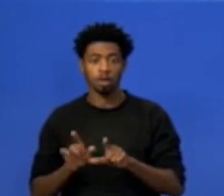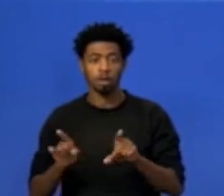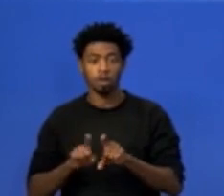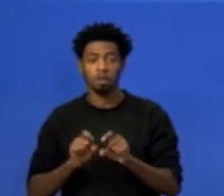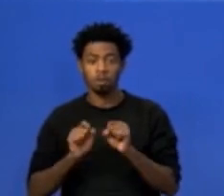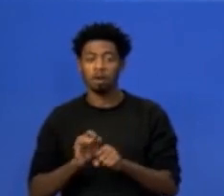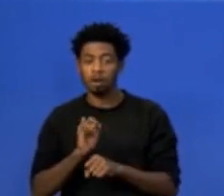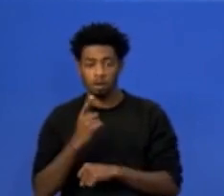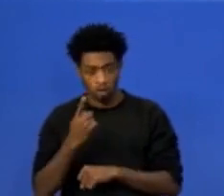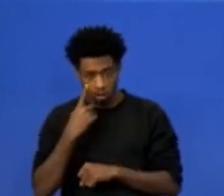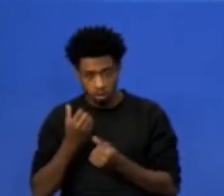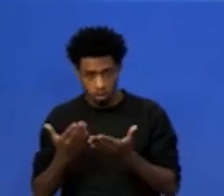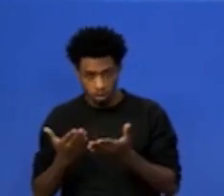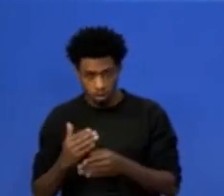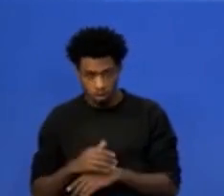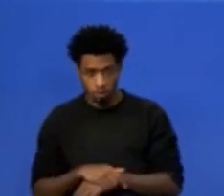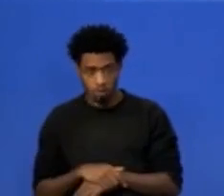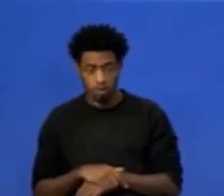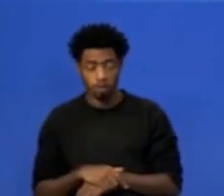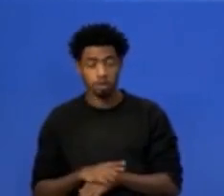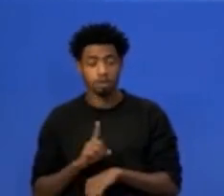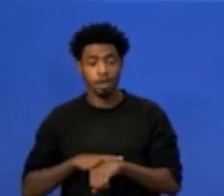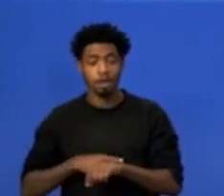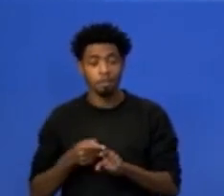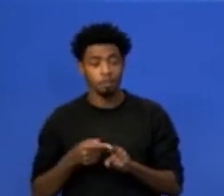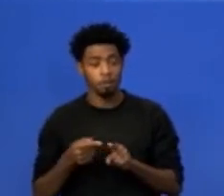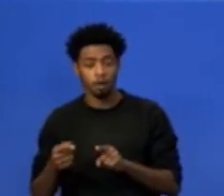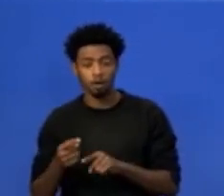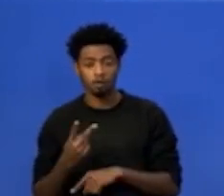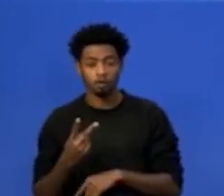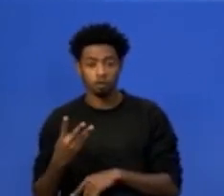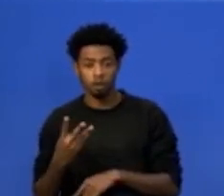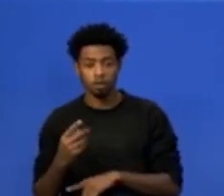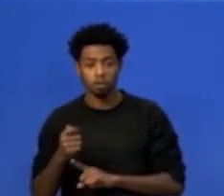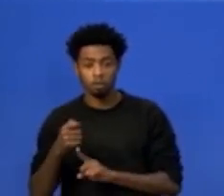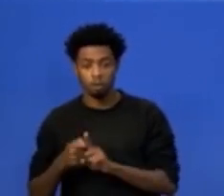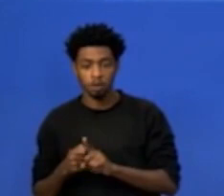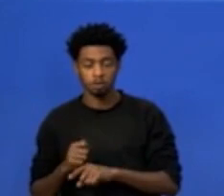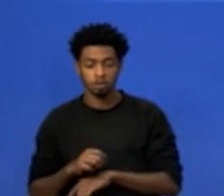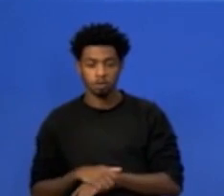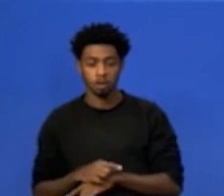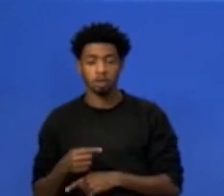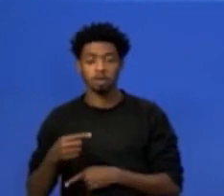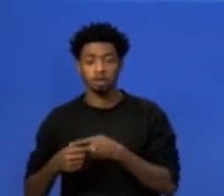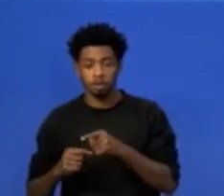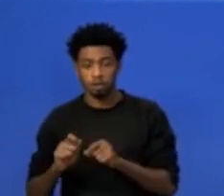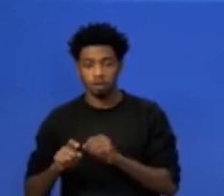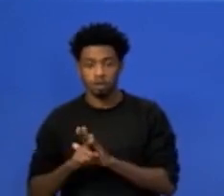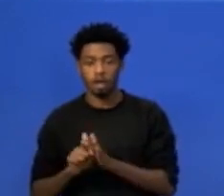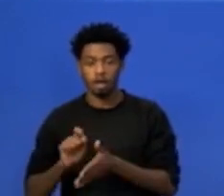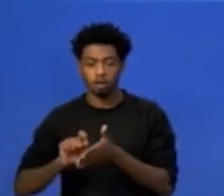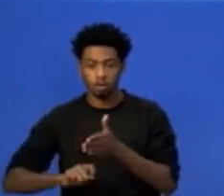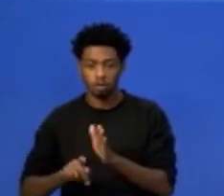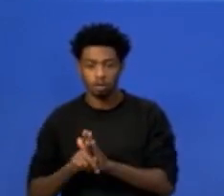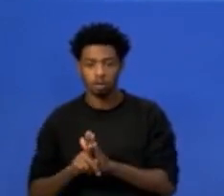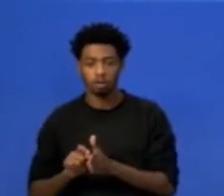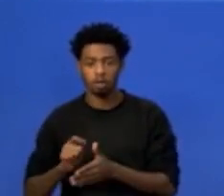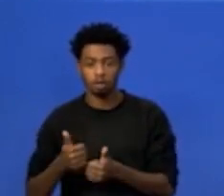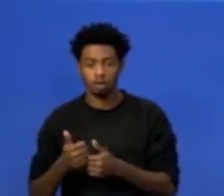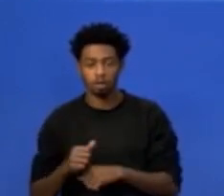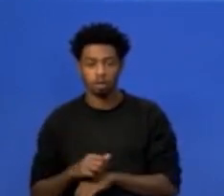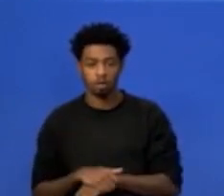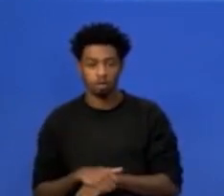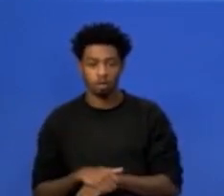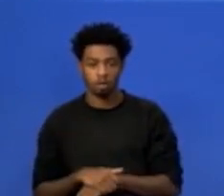sim oferecer como cobertura temporária 24 meses após a assinatura do contrato.